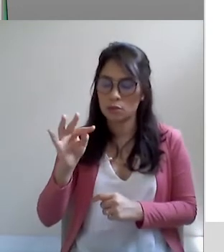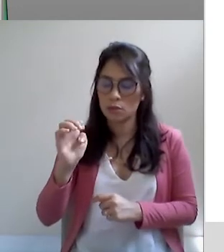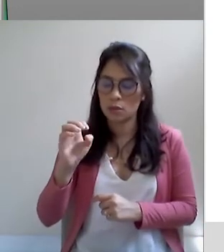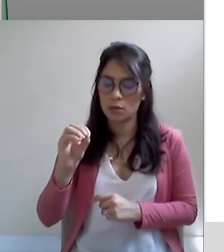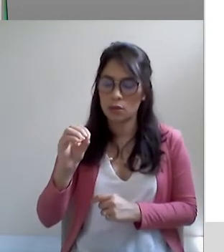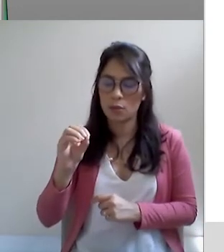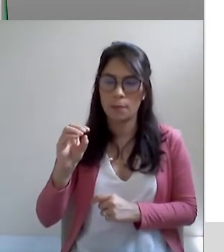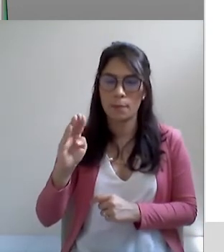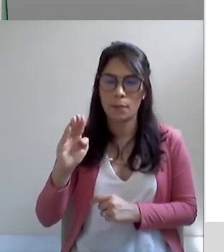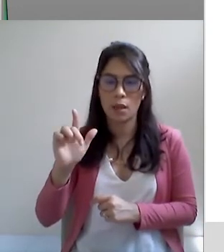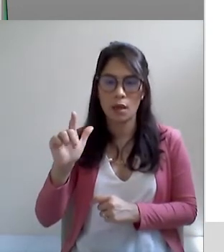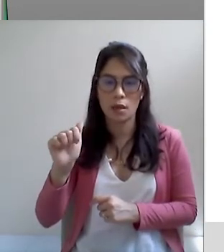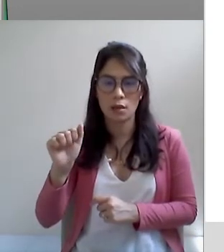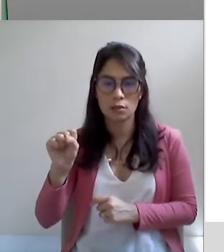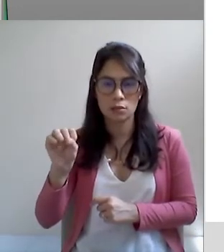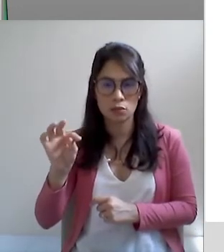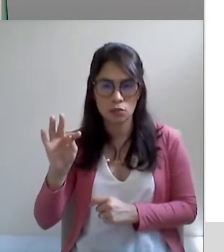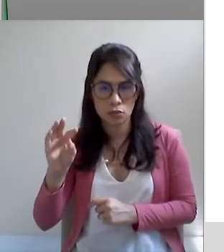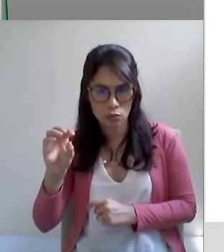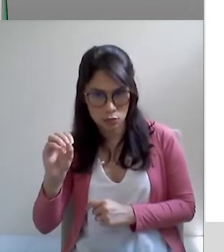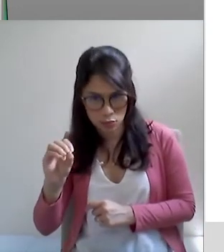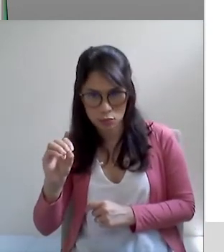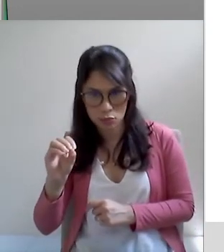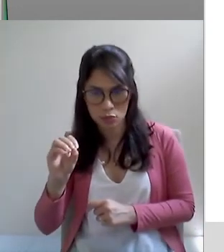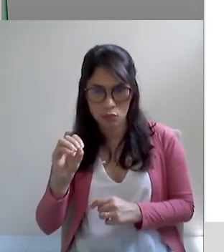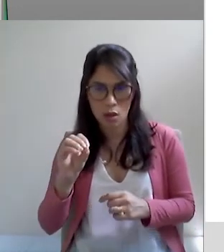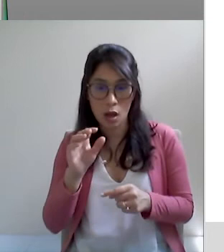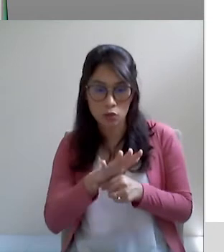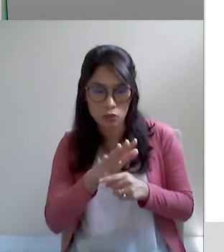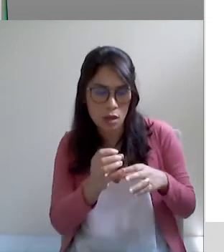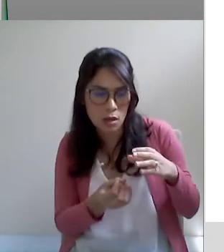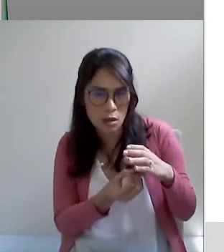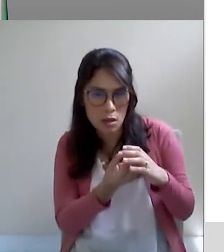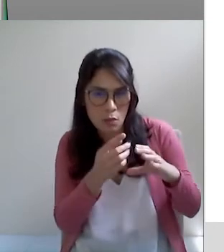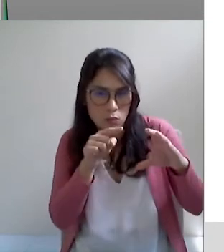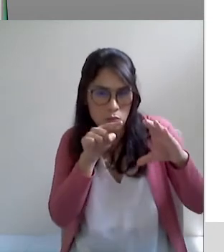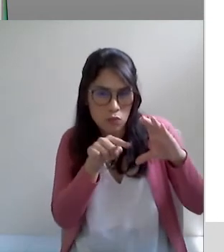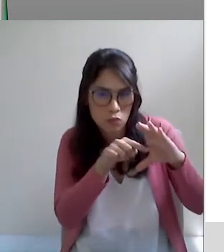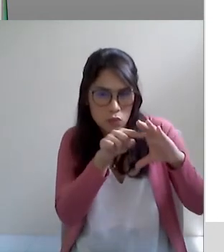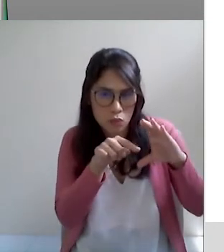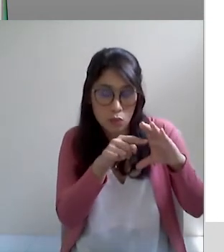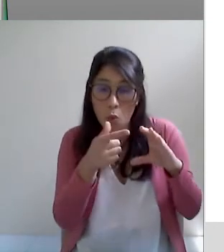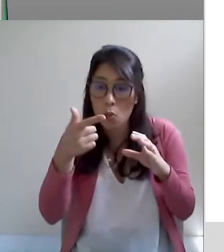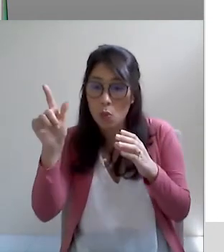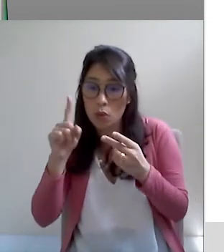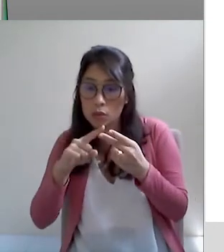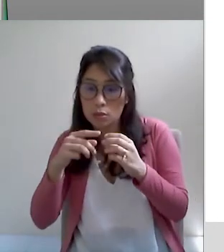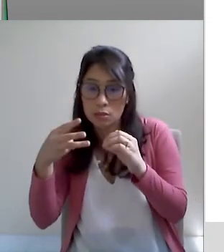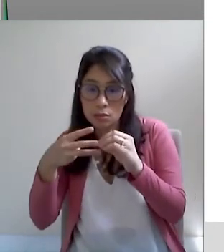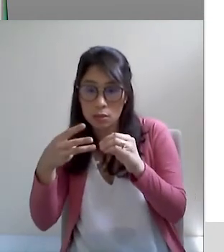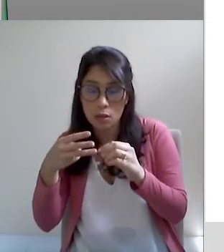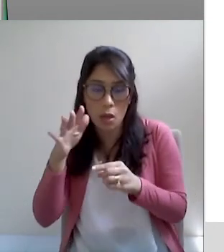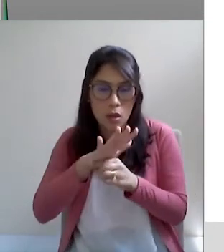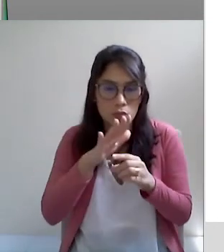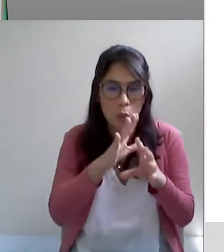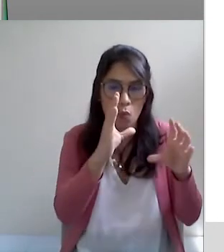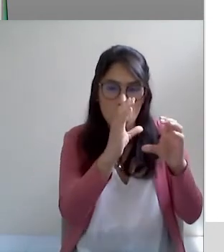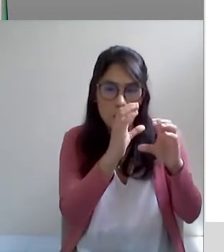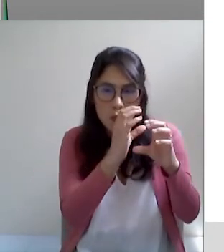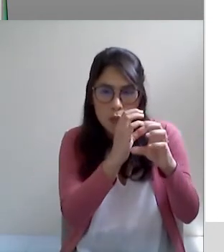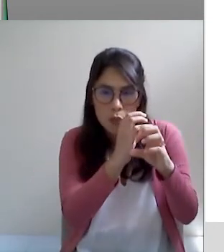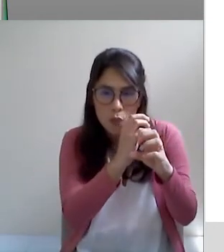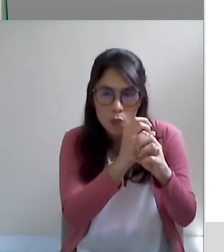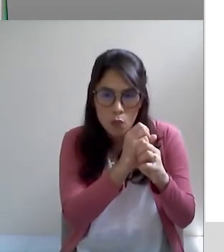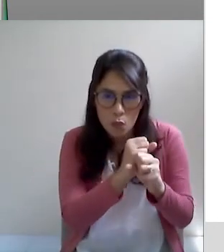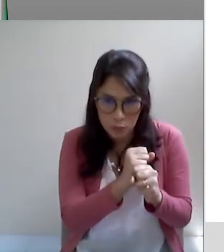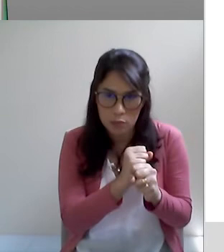que os osteoclastos formam o cone, os osteoblastos iniciam o fechamento do cone, formando